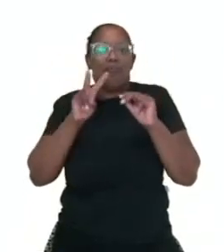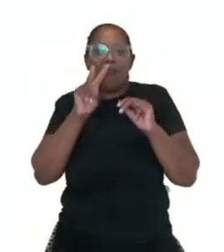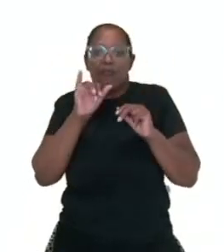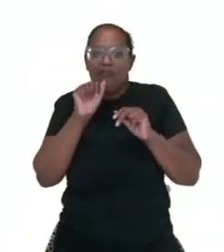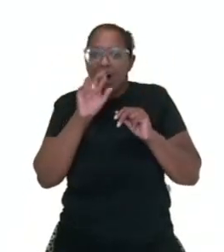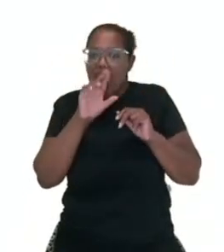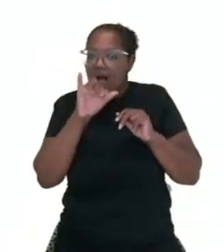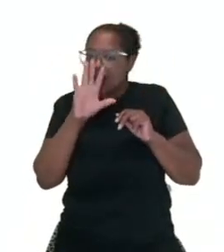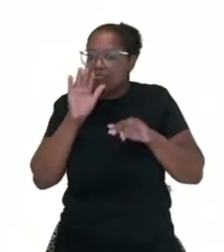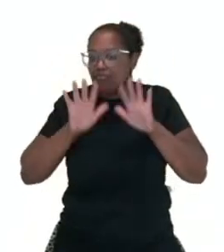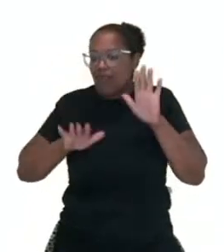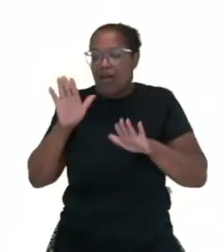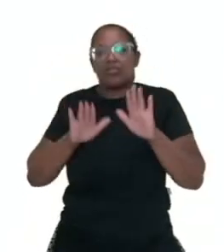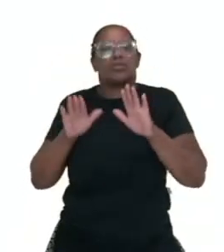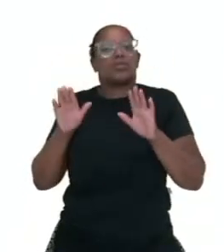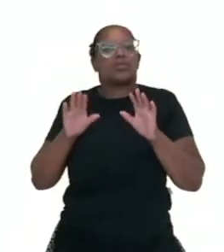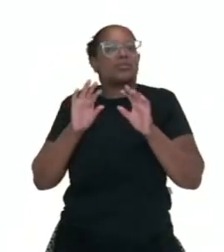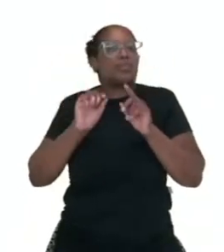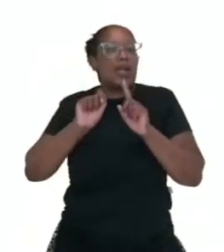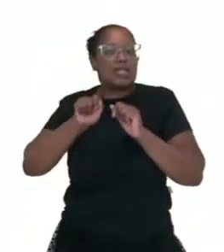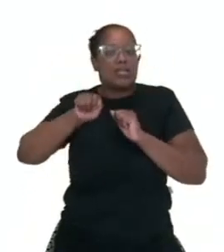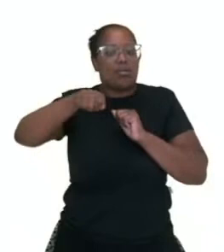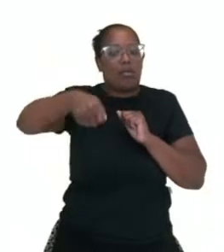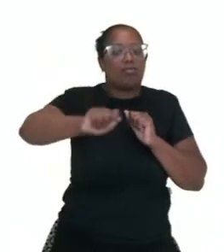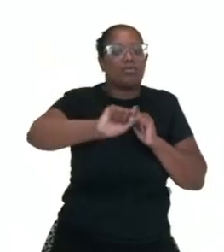né, criando várias